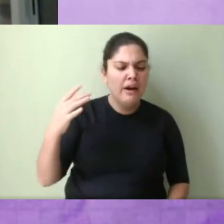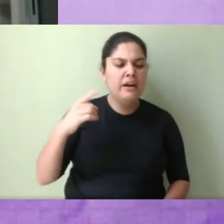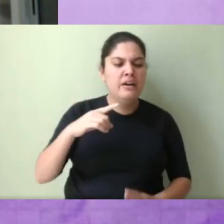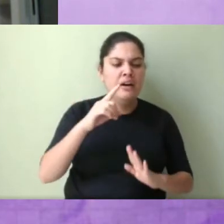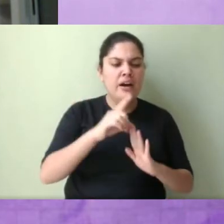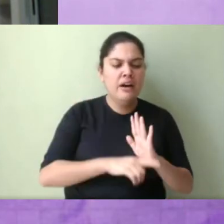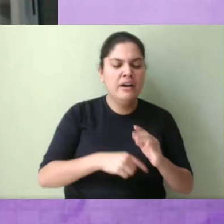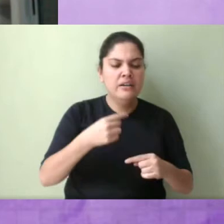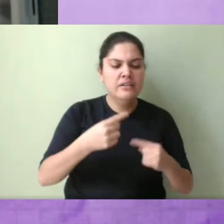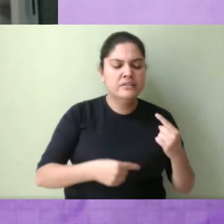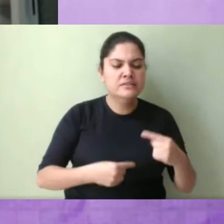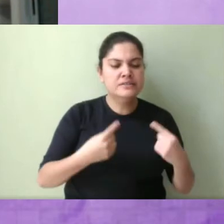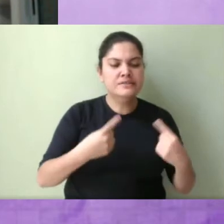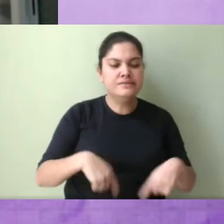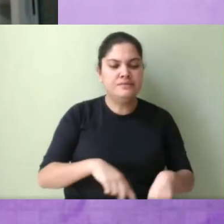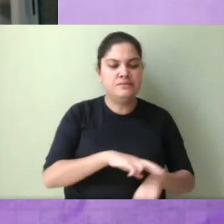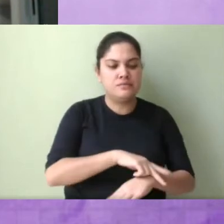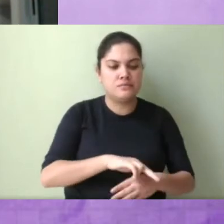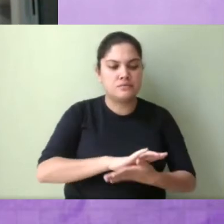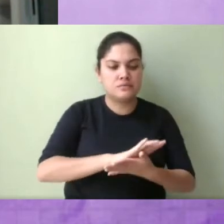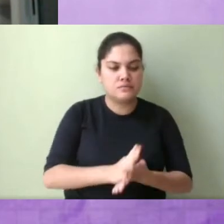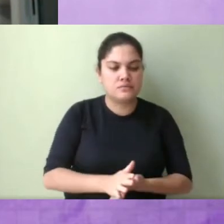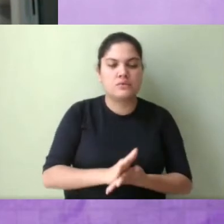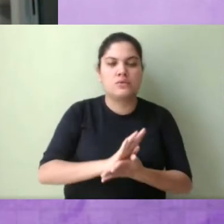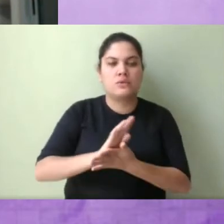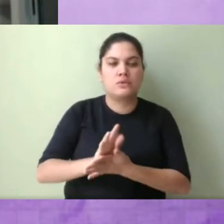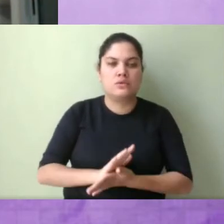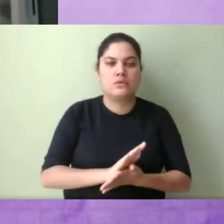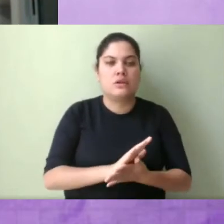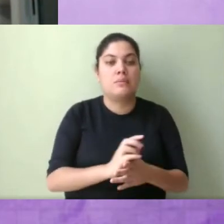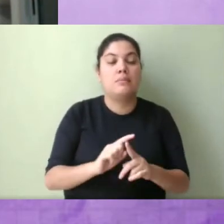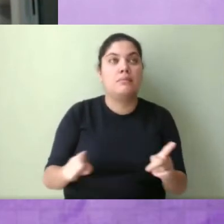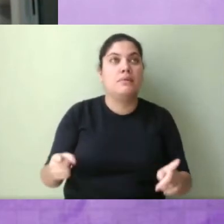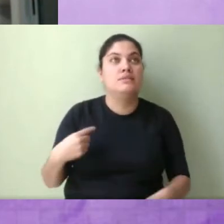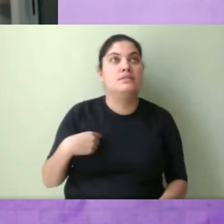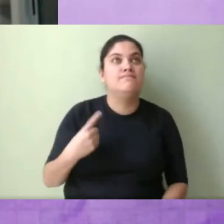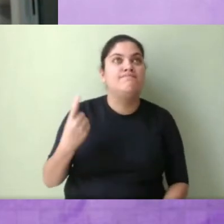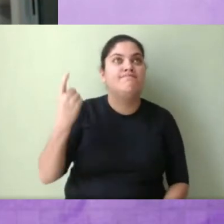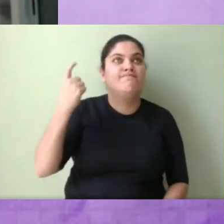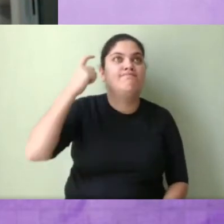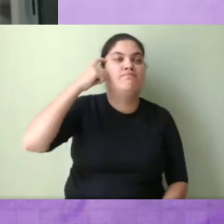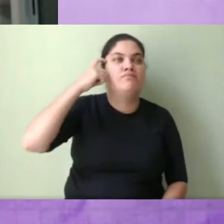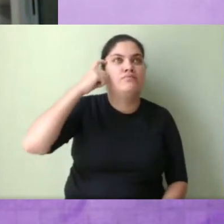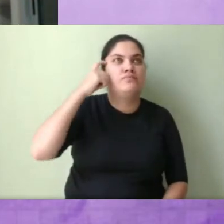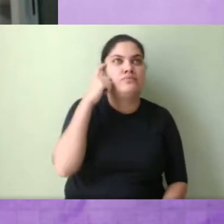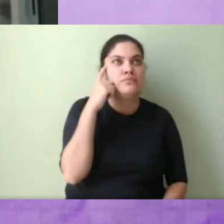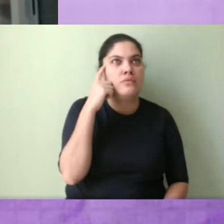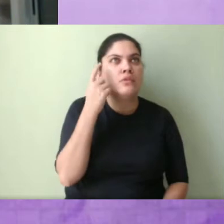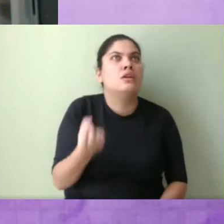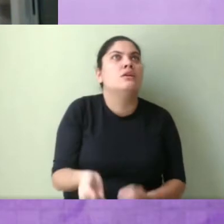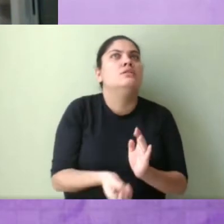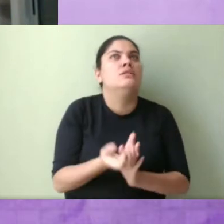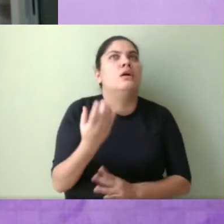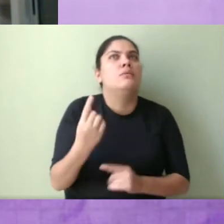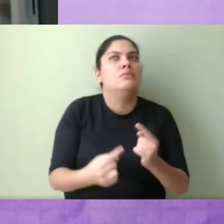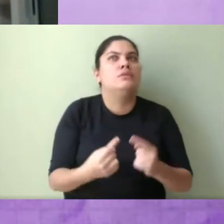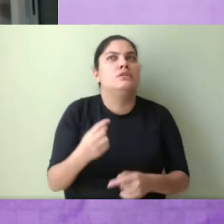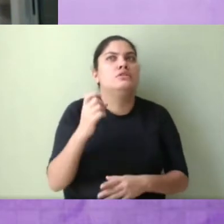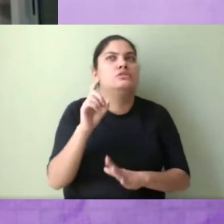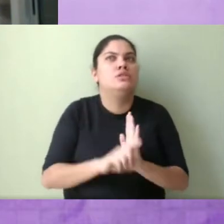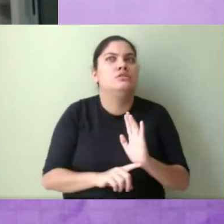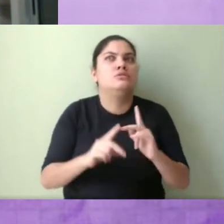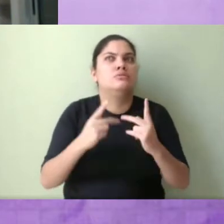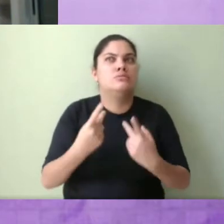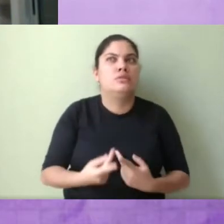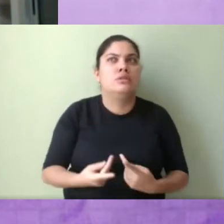a reitora, a gente participou de um evento, da abertura do evento do Mês da Mulher, que nós estamos fazendo juntas. A Márcia veio